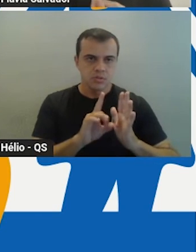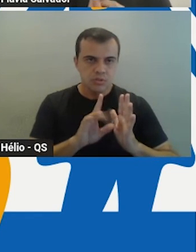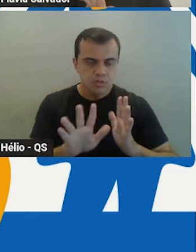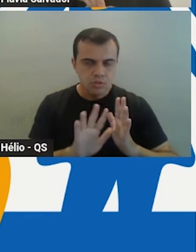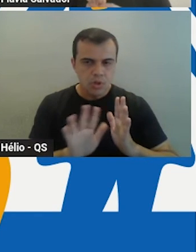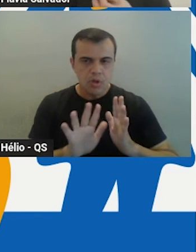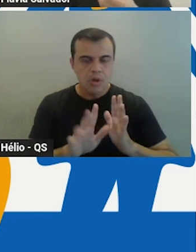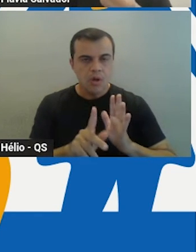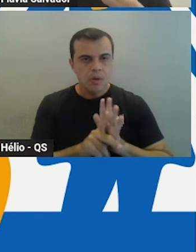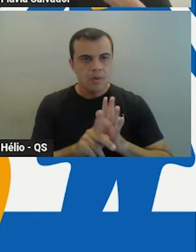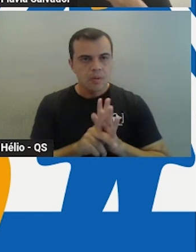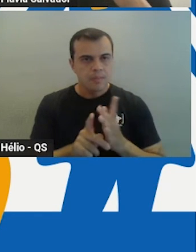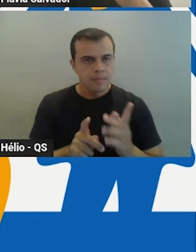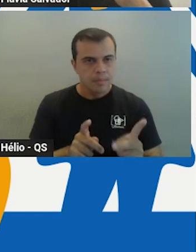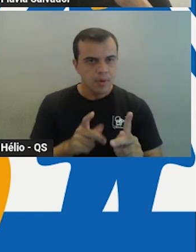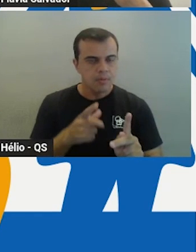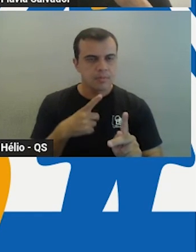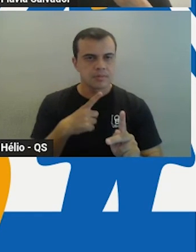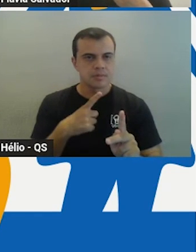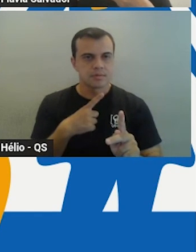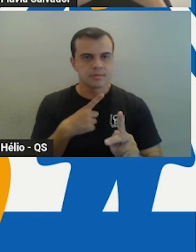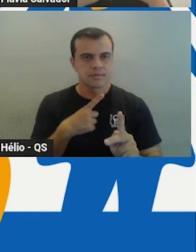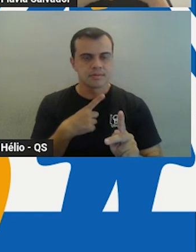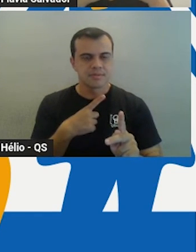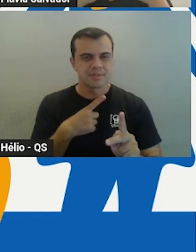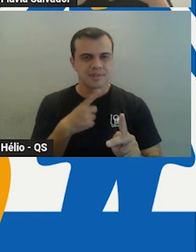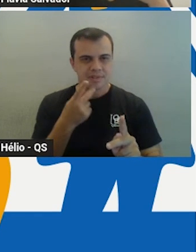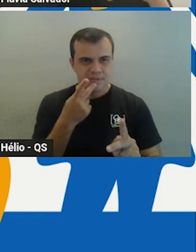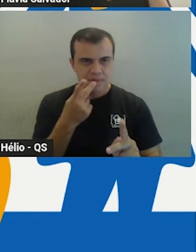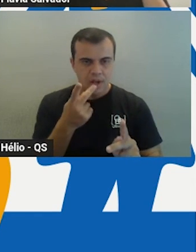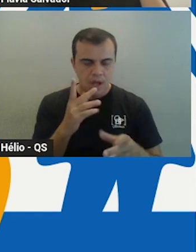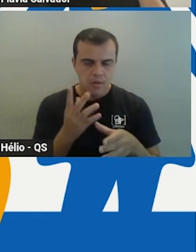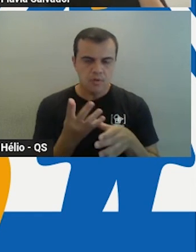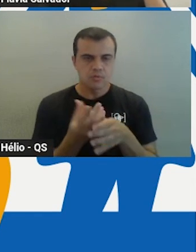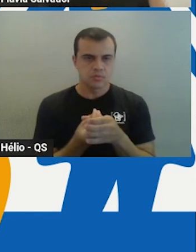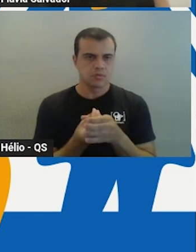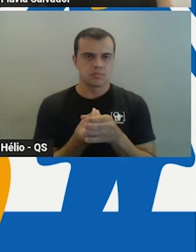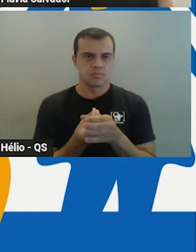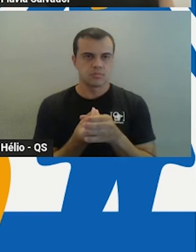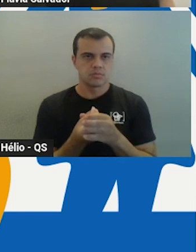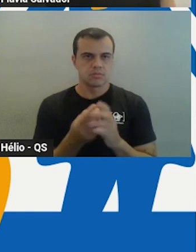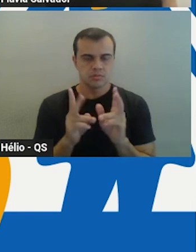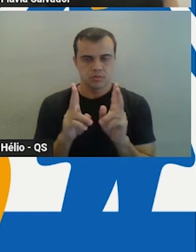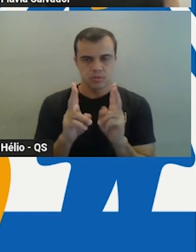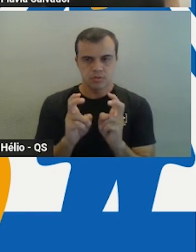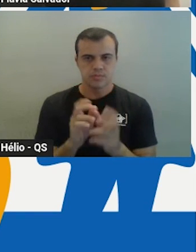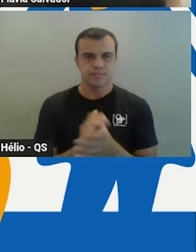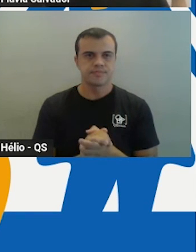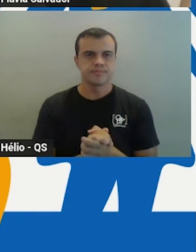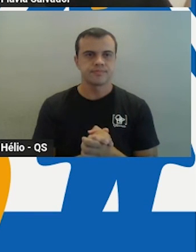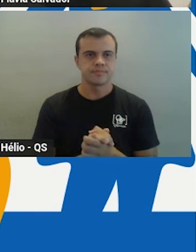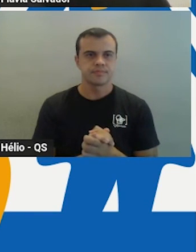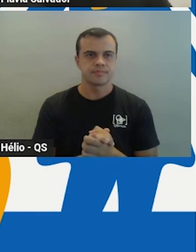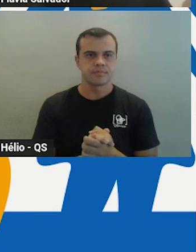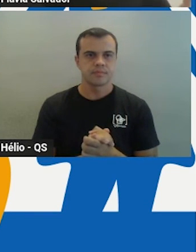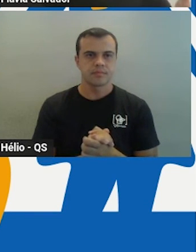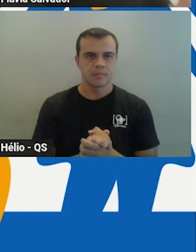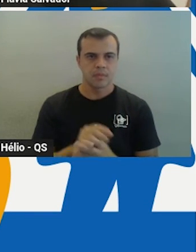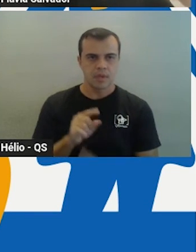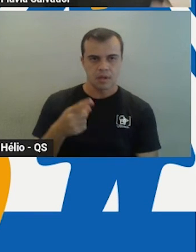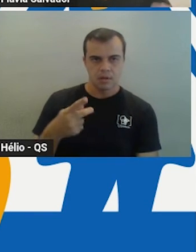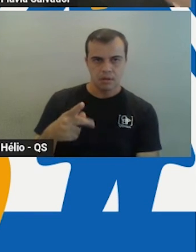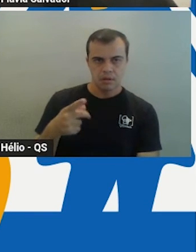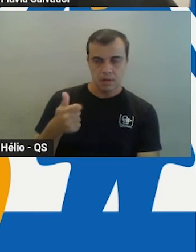só para trazer a inclusão no sentido de, nossa, eles